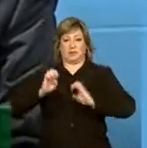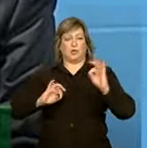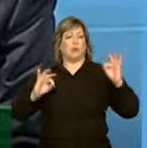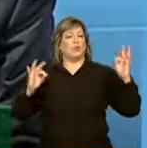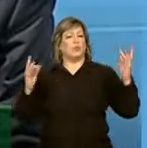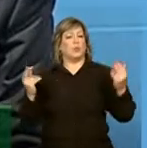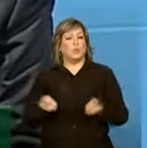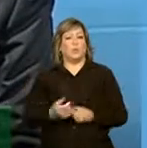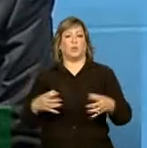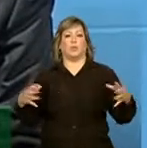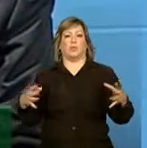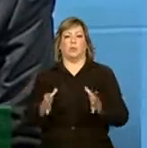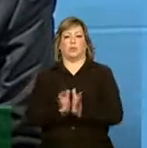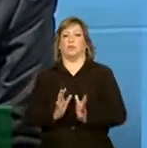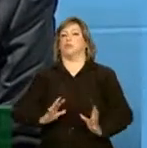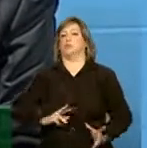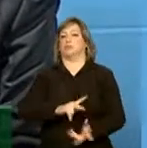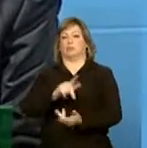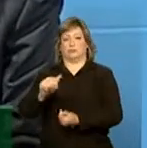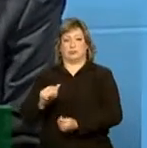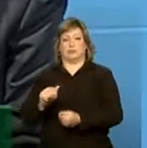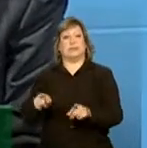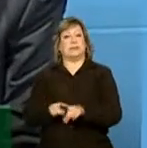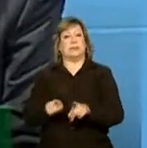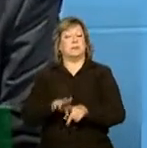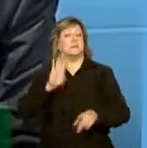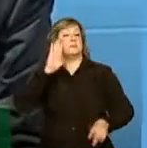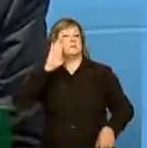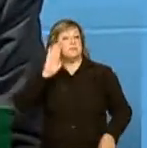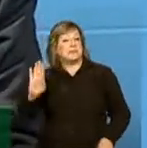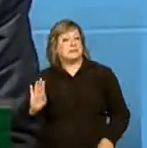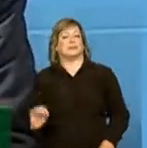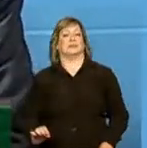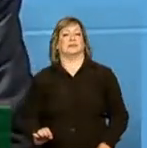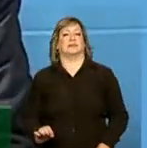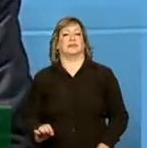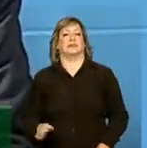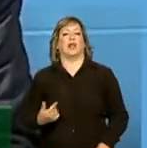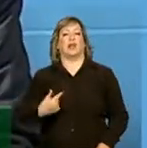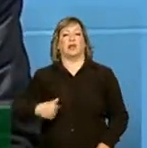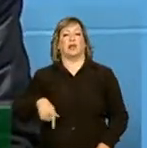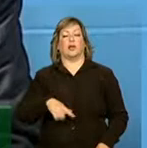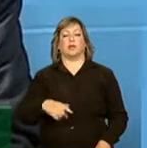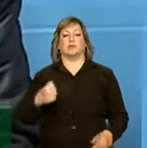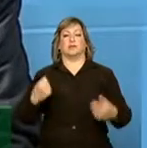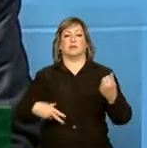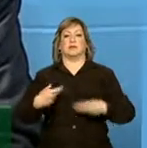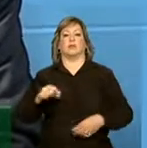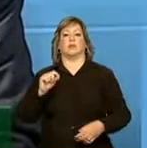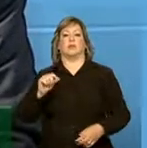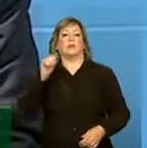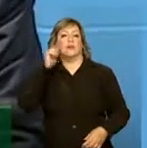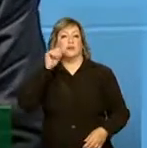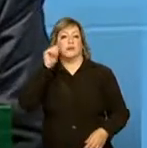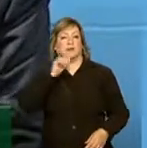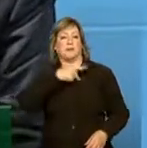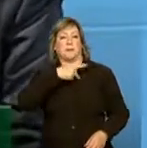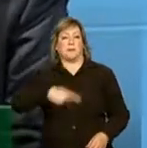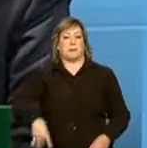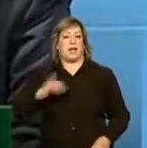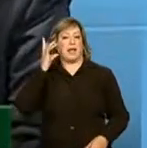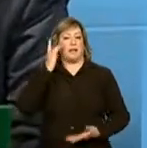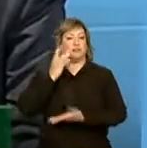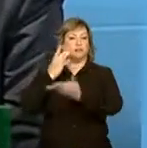as latitudes do nosso mundo e, muito particularmente, dessa exposição que a presidenta deste lindo